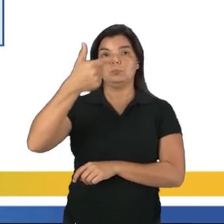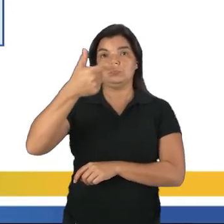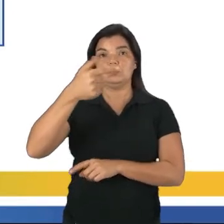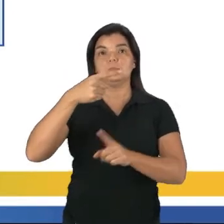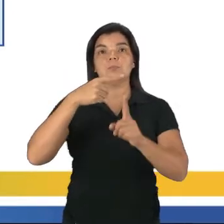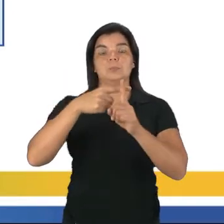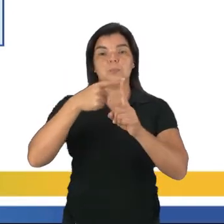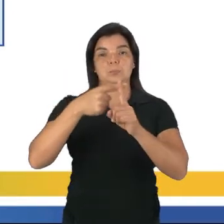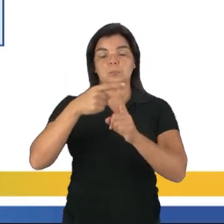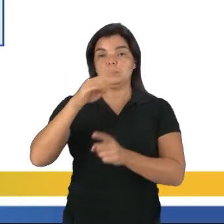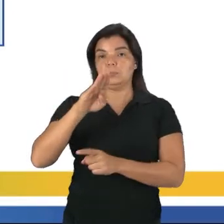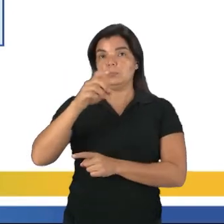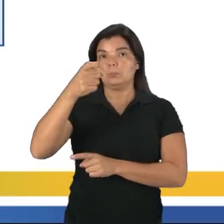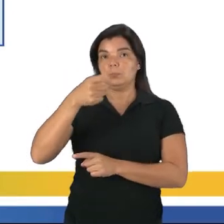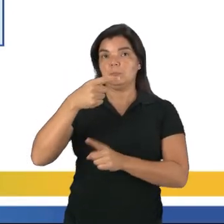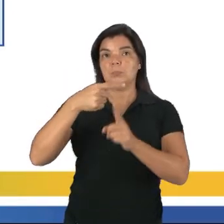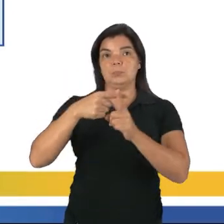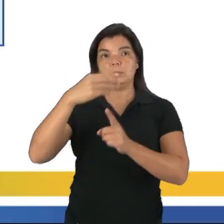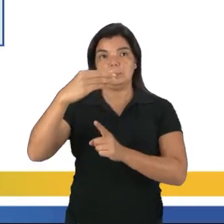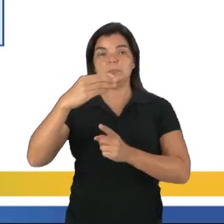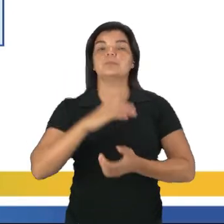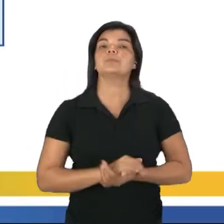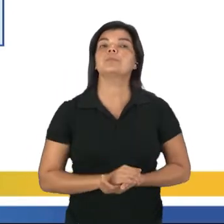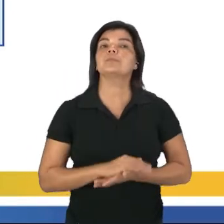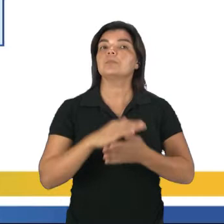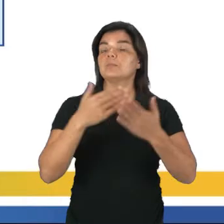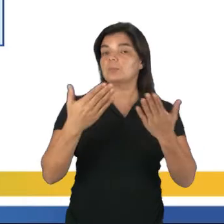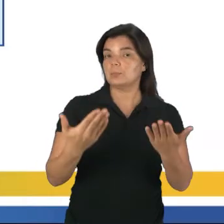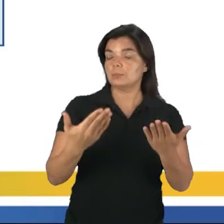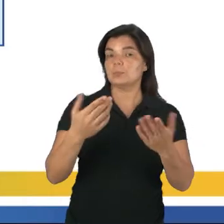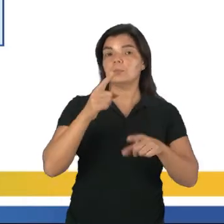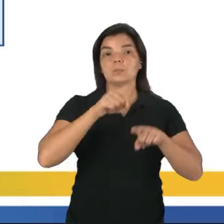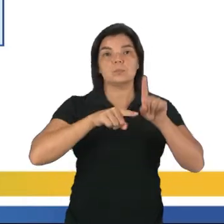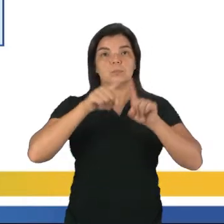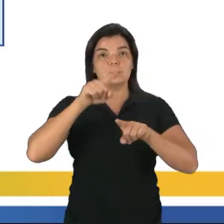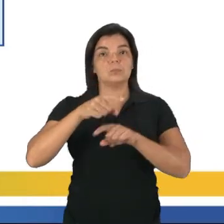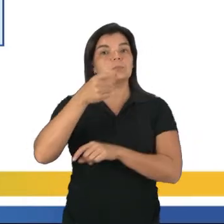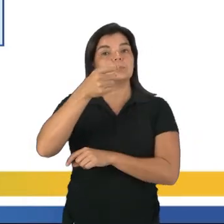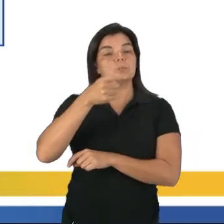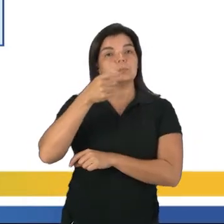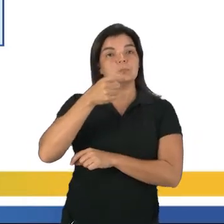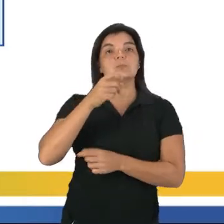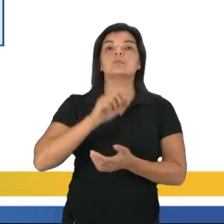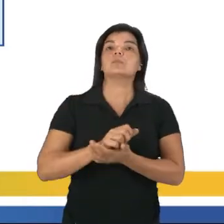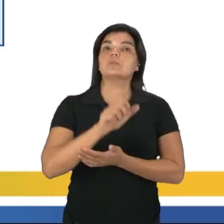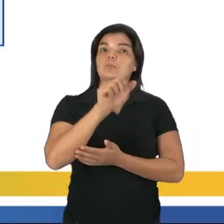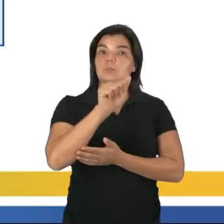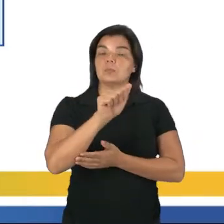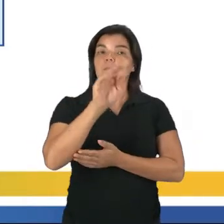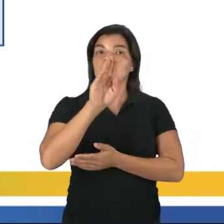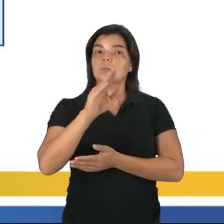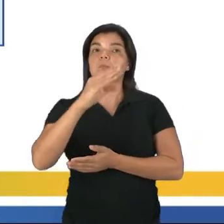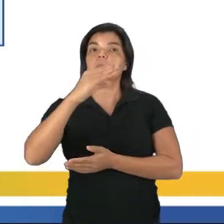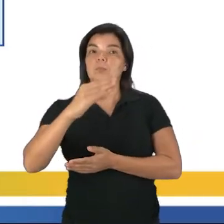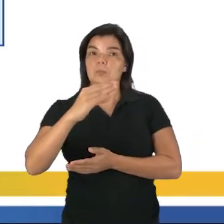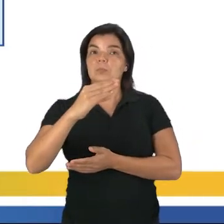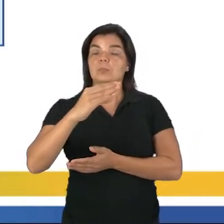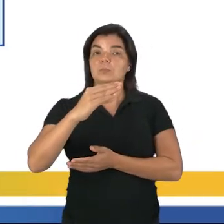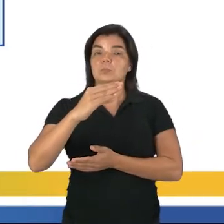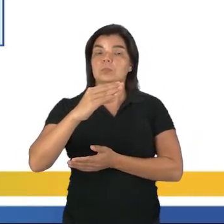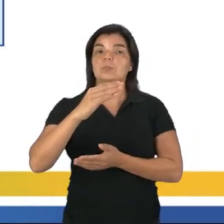ax quadrado mais bx mais c. A variável aí é o x, e o a, o b e o c, eles são